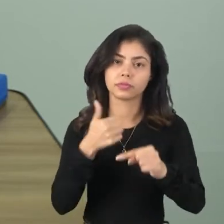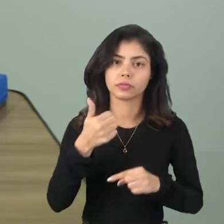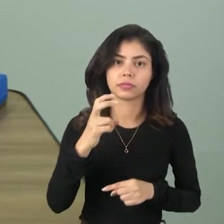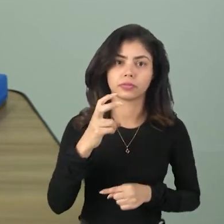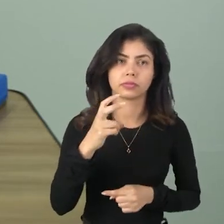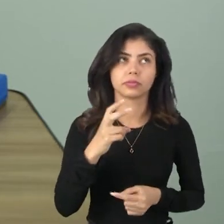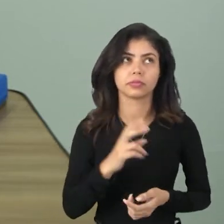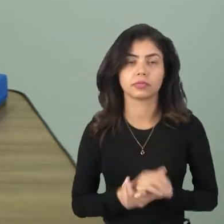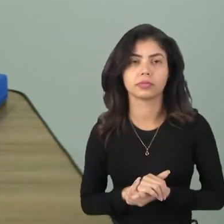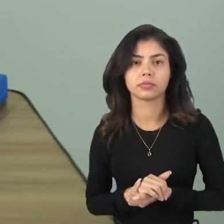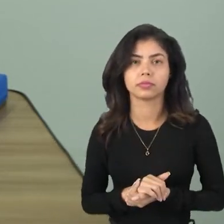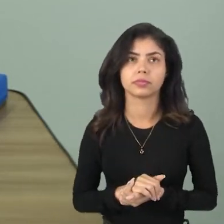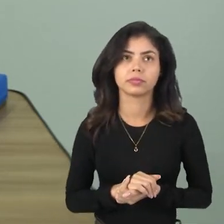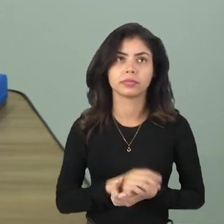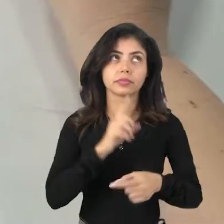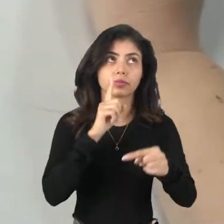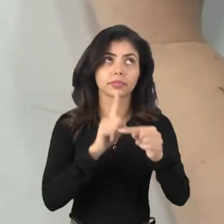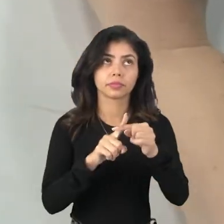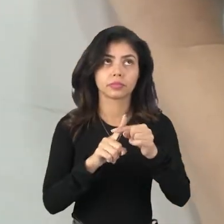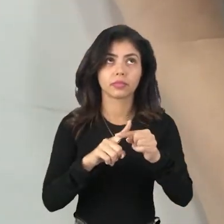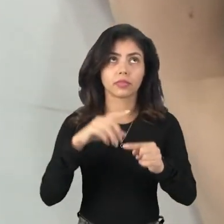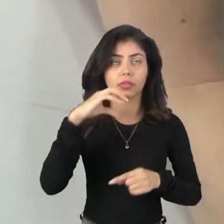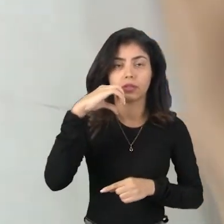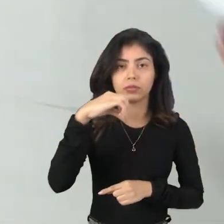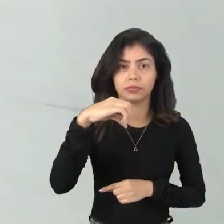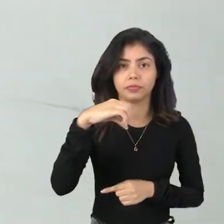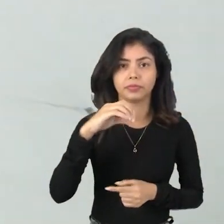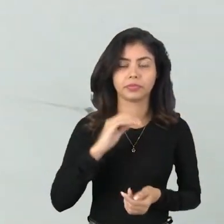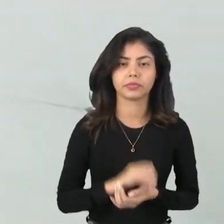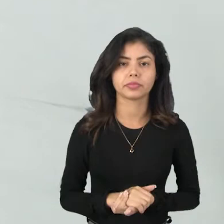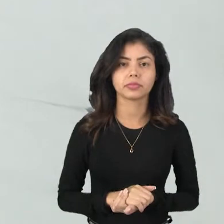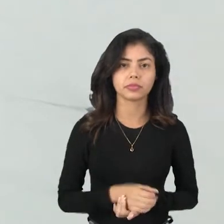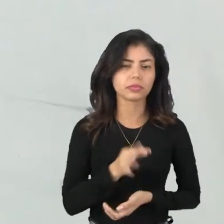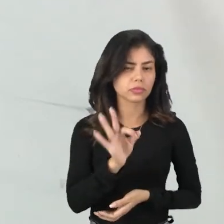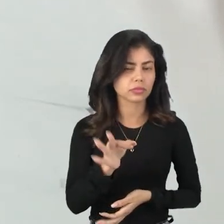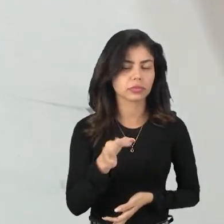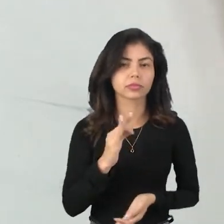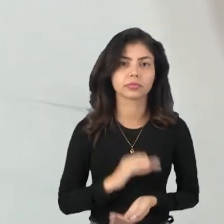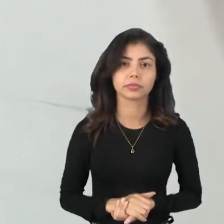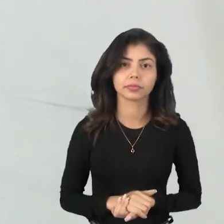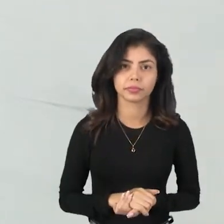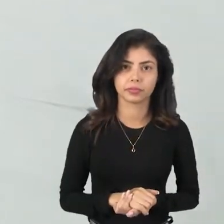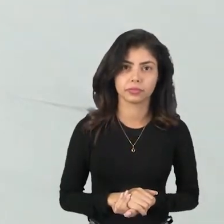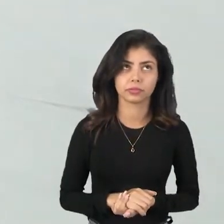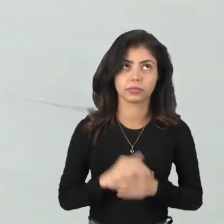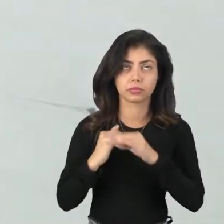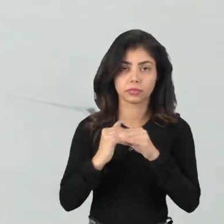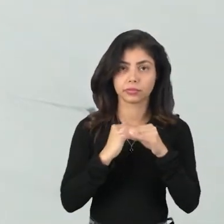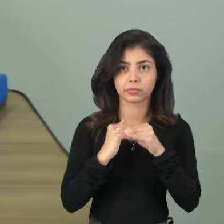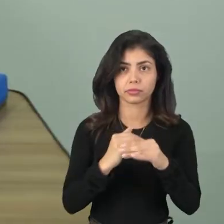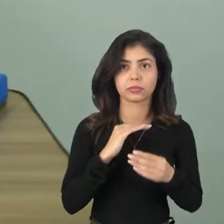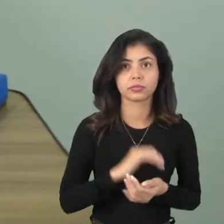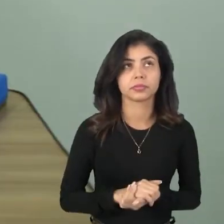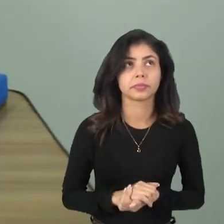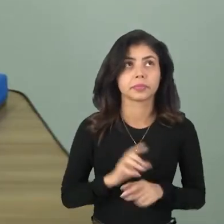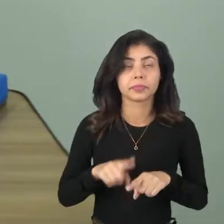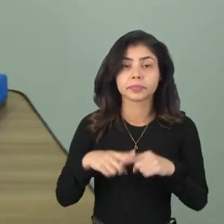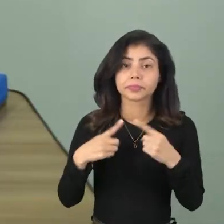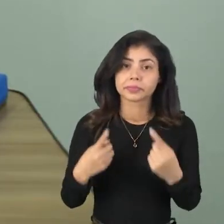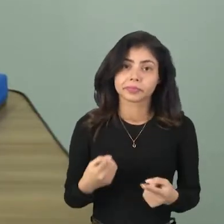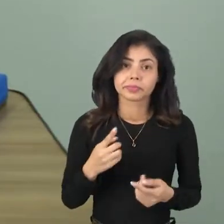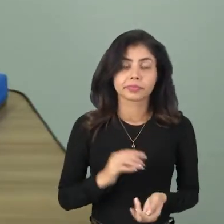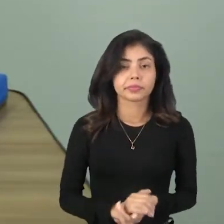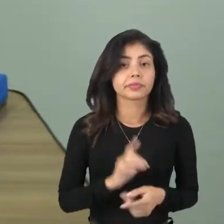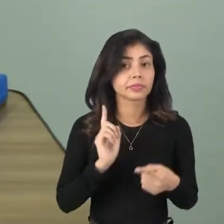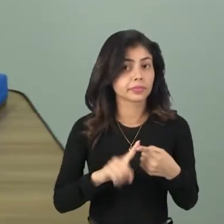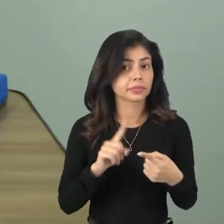mais 15 mais 9700 igual porém